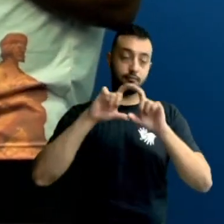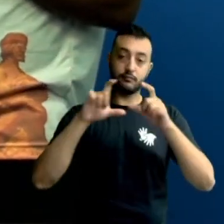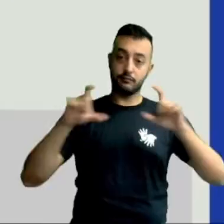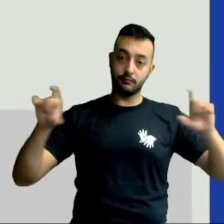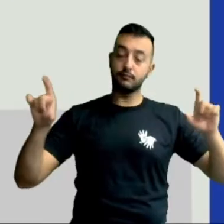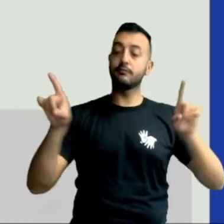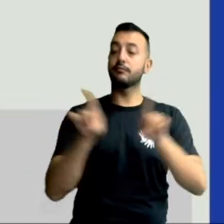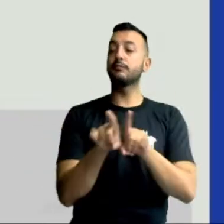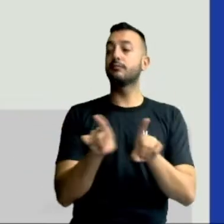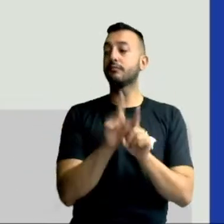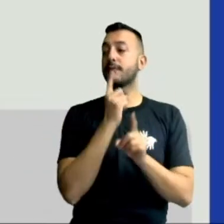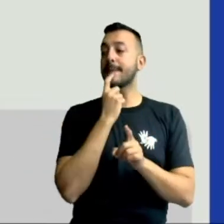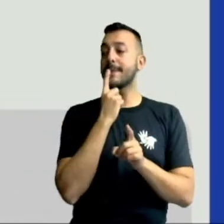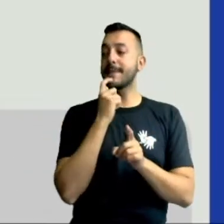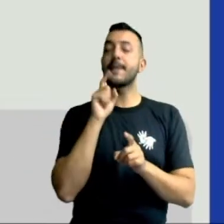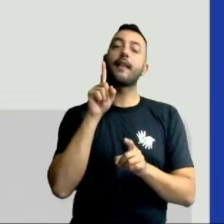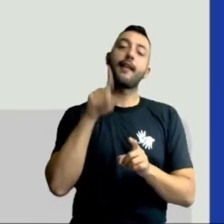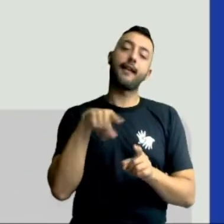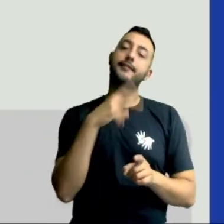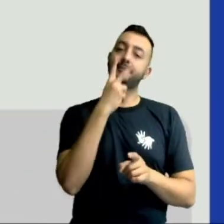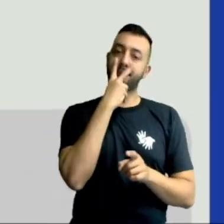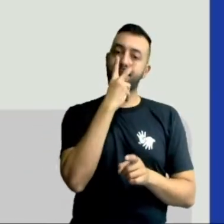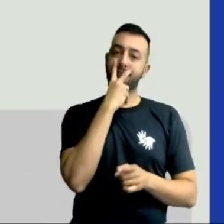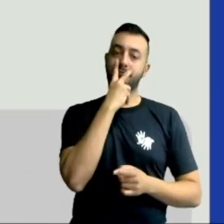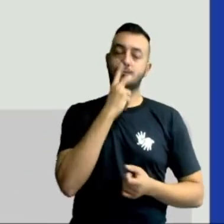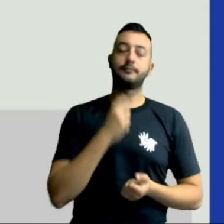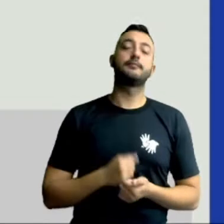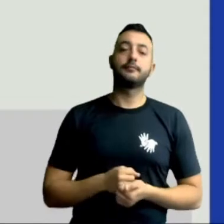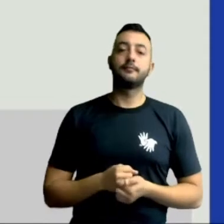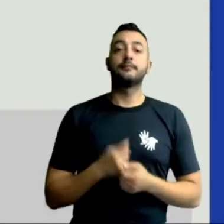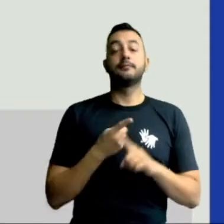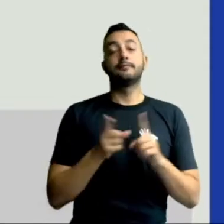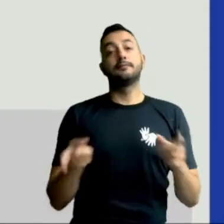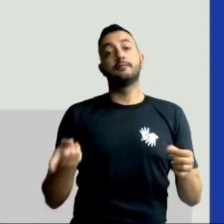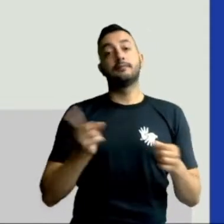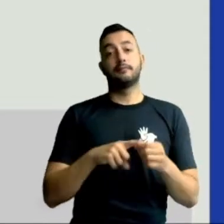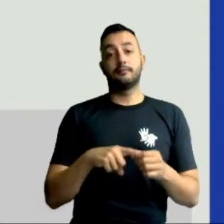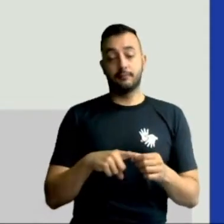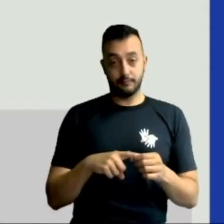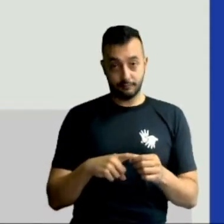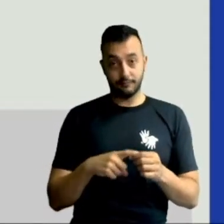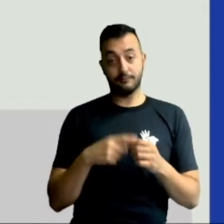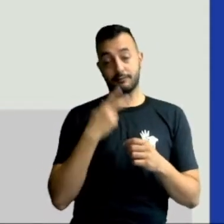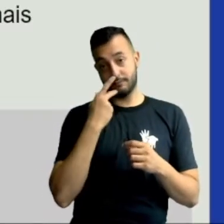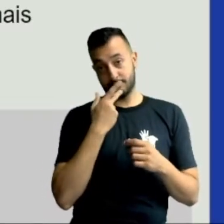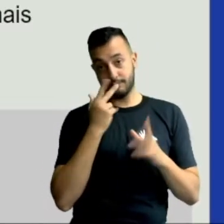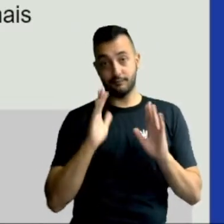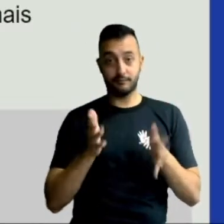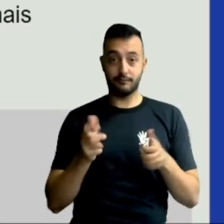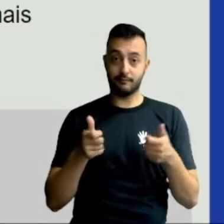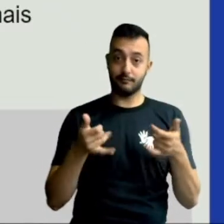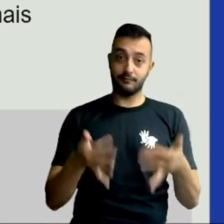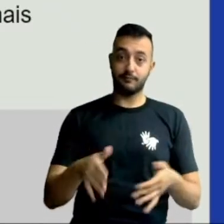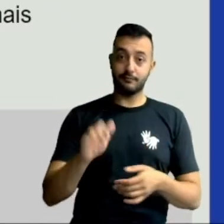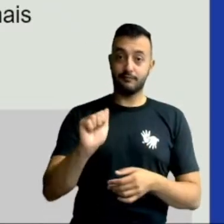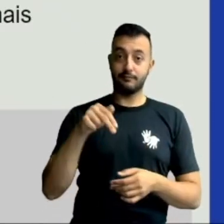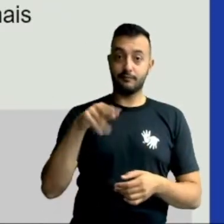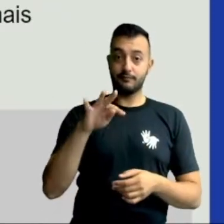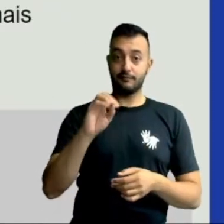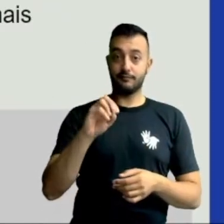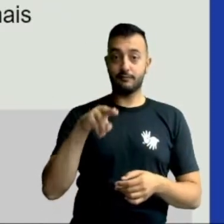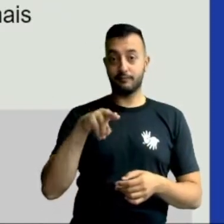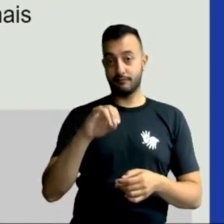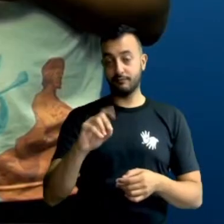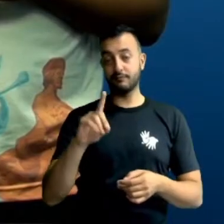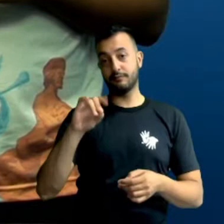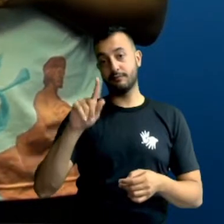vermelho também, que é onde fica a Vitória de Santo Antão. Mas voltando lá para o que a gente estava falando do Antônio Diogo, né,